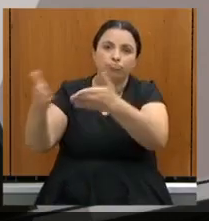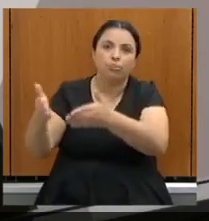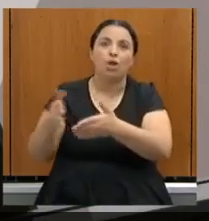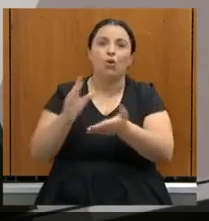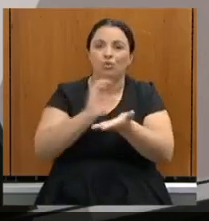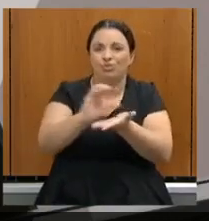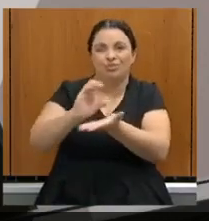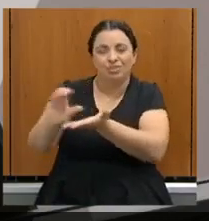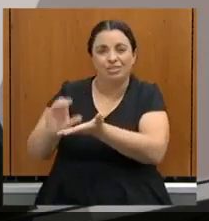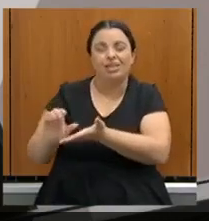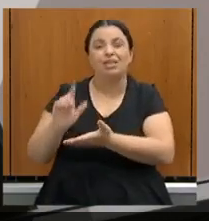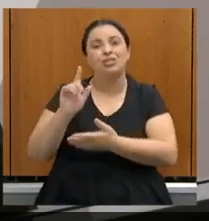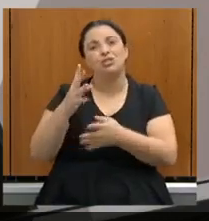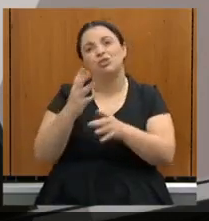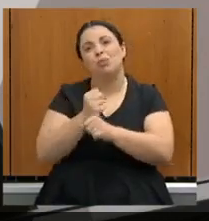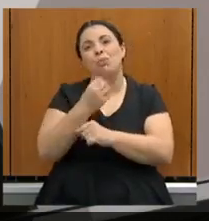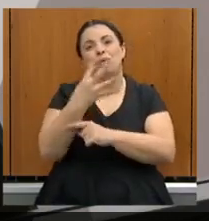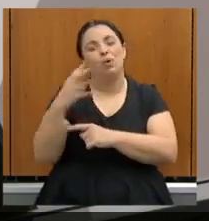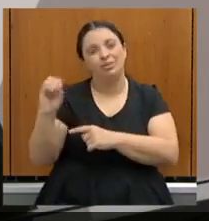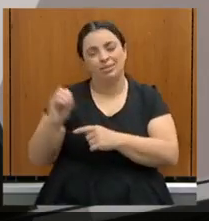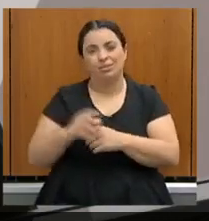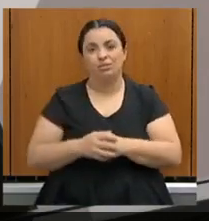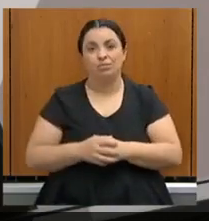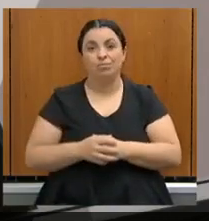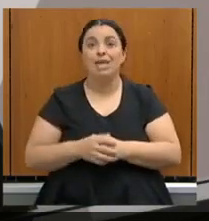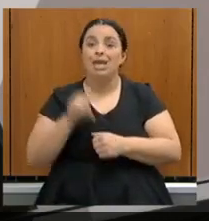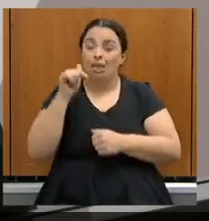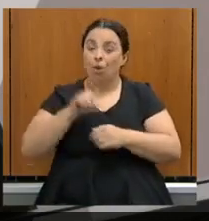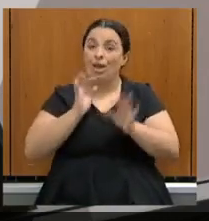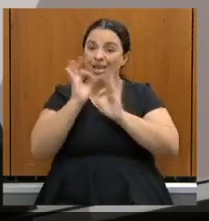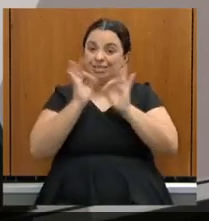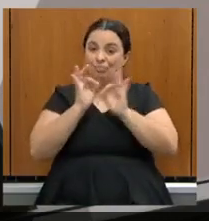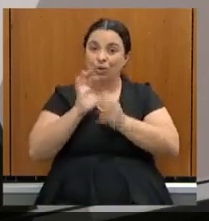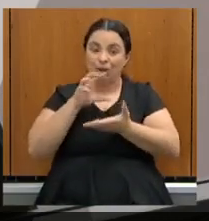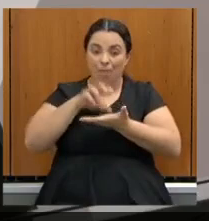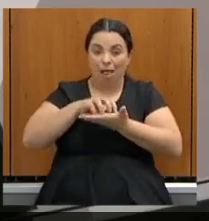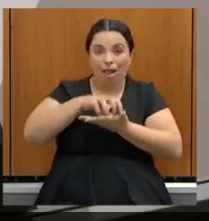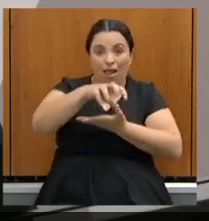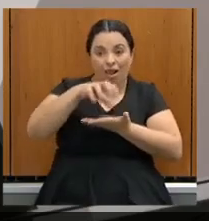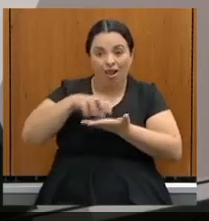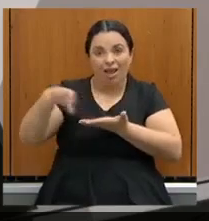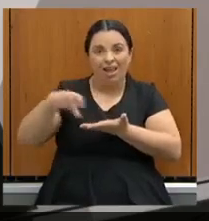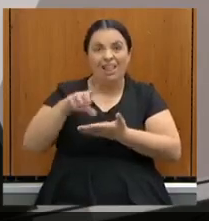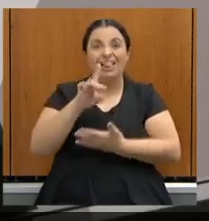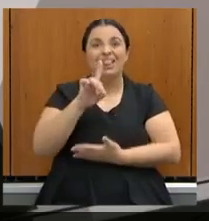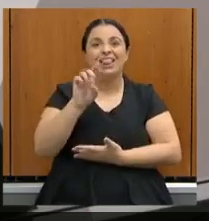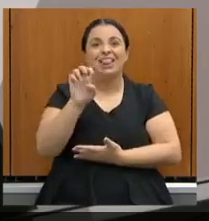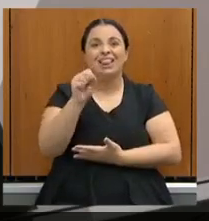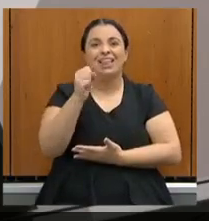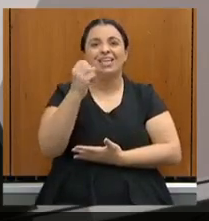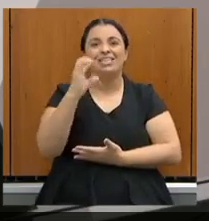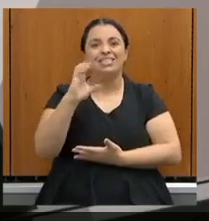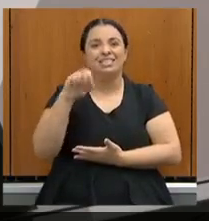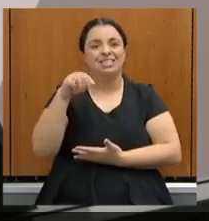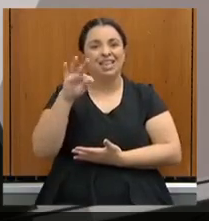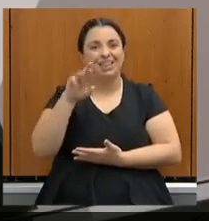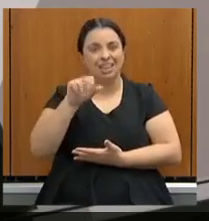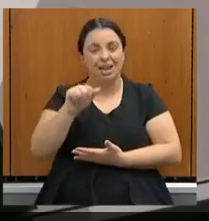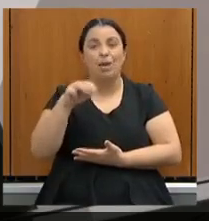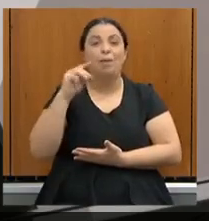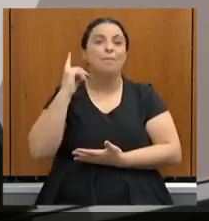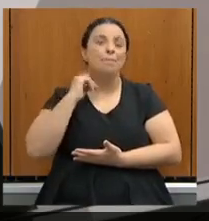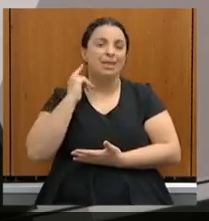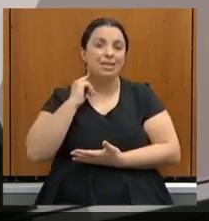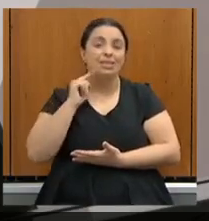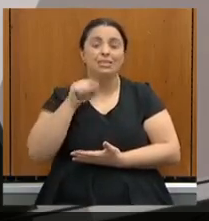Decentra Minas é fundamental, lembra, Wendel, como nós fizemos a lei de incentivo à cultura de Minas Gerais que está em vigor hoje, de Belo Horizonte, que está em vigor